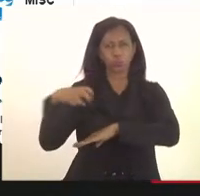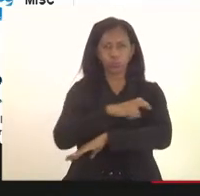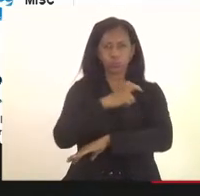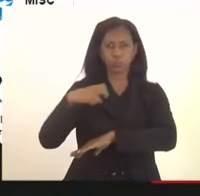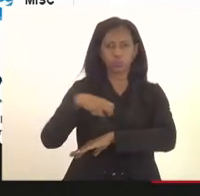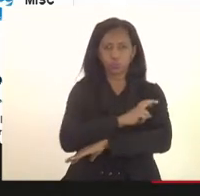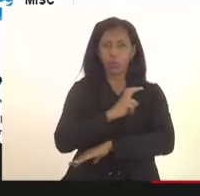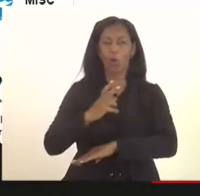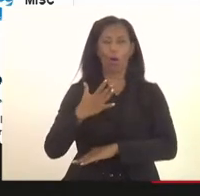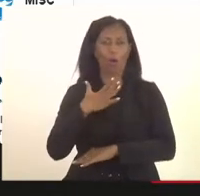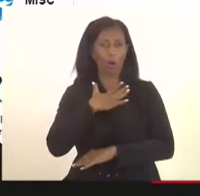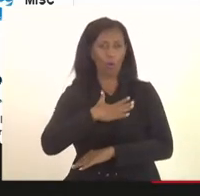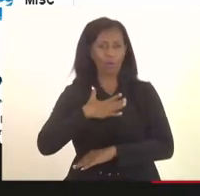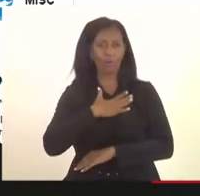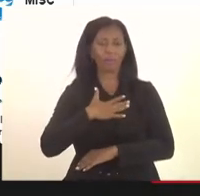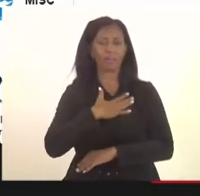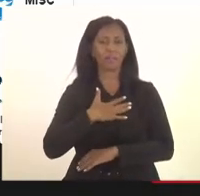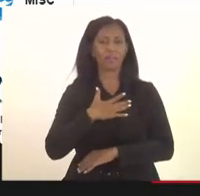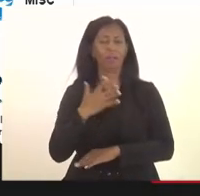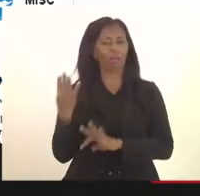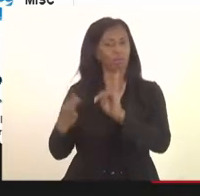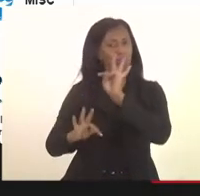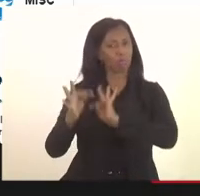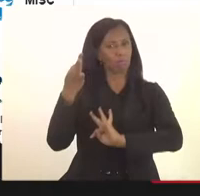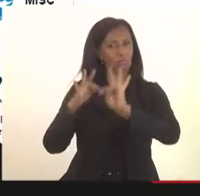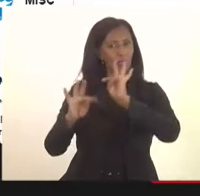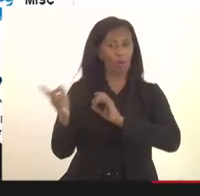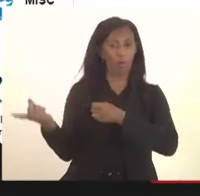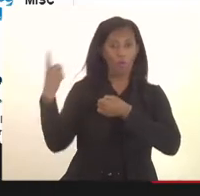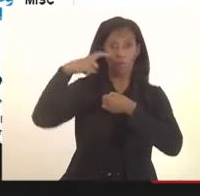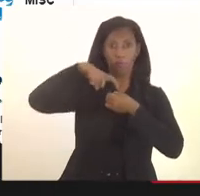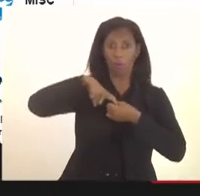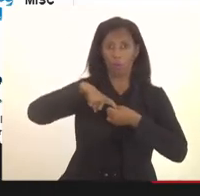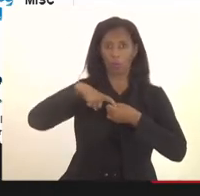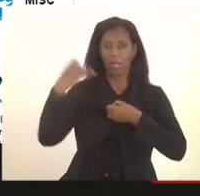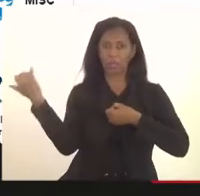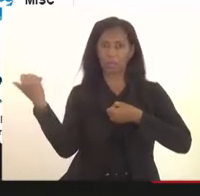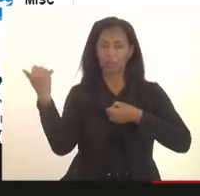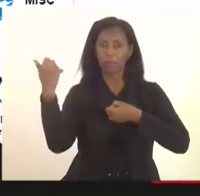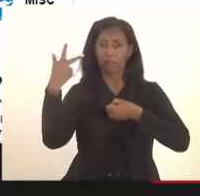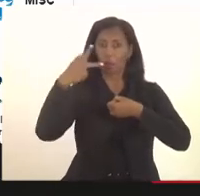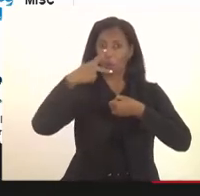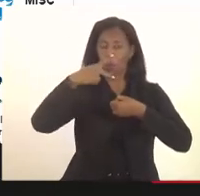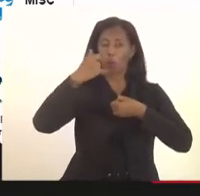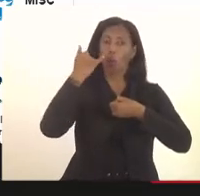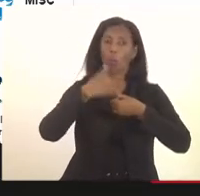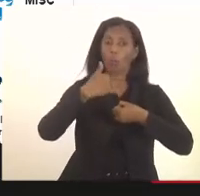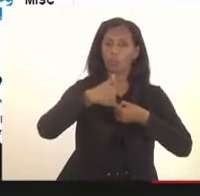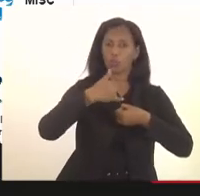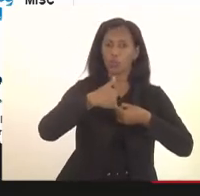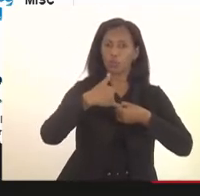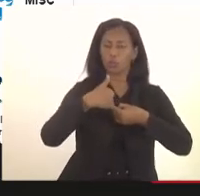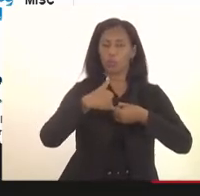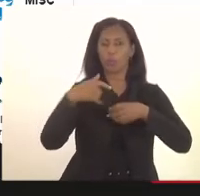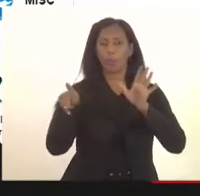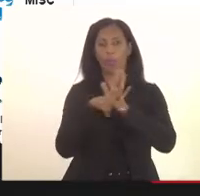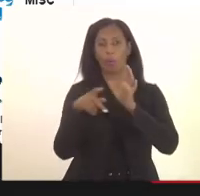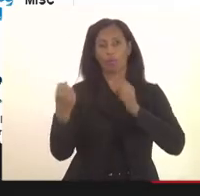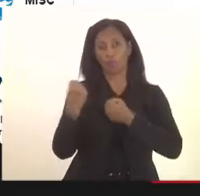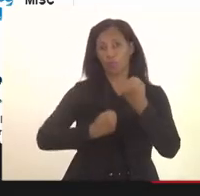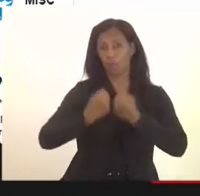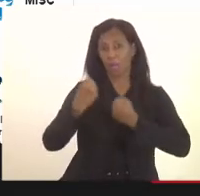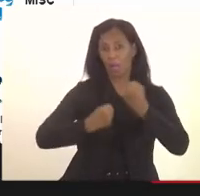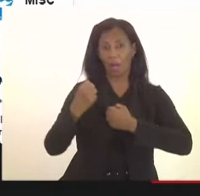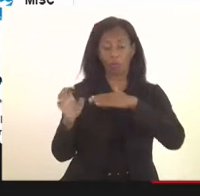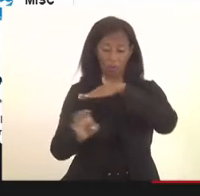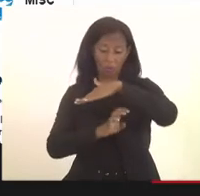como laboratório para desenvolver tecnologias voltadas para combustíveis lubrificantes, né? Então, é uma empresa que está atuando em